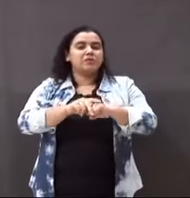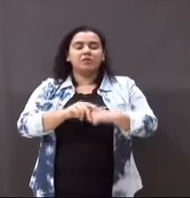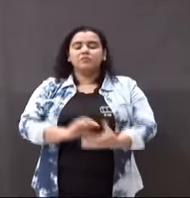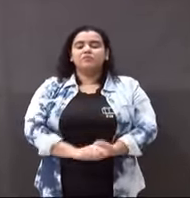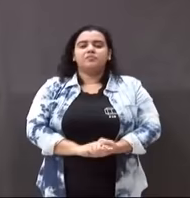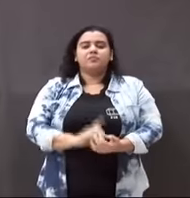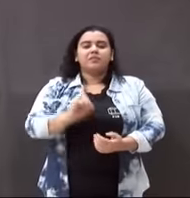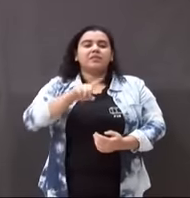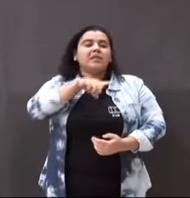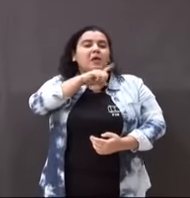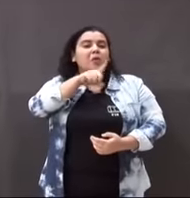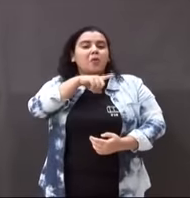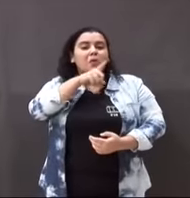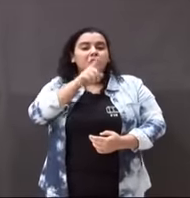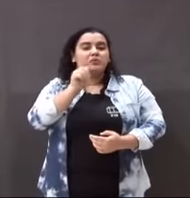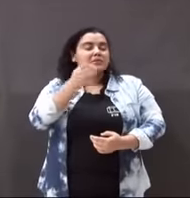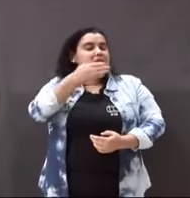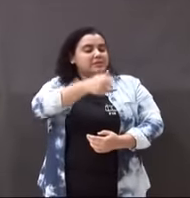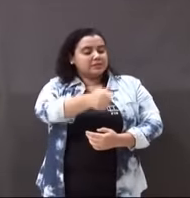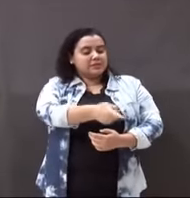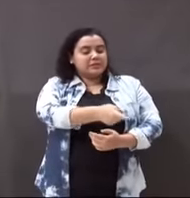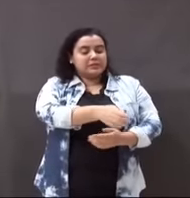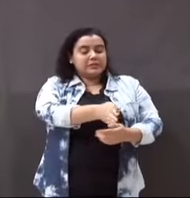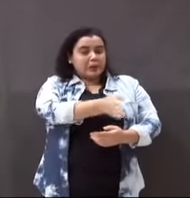com ele.